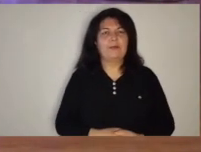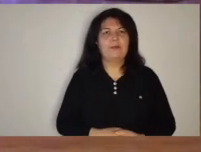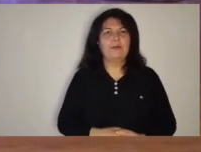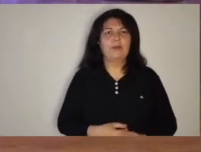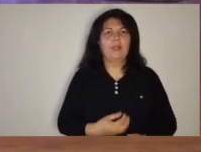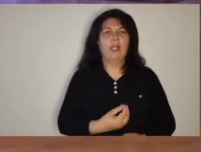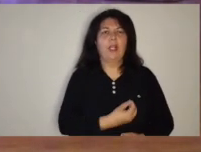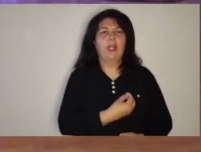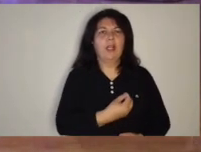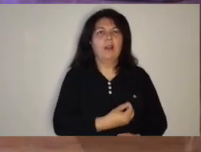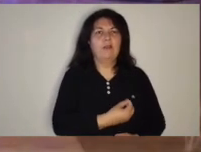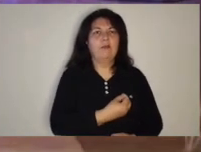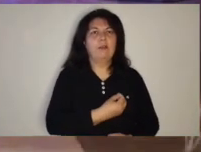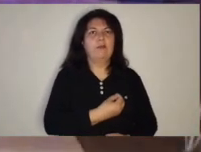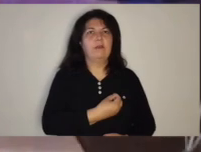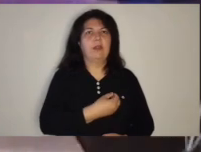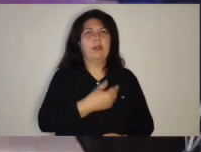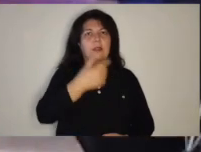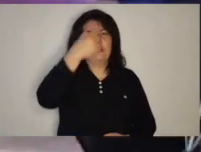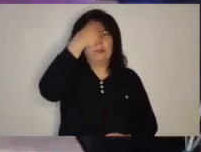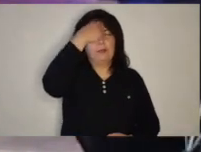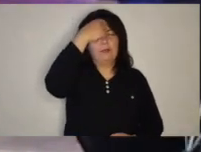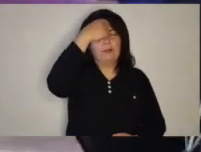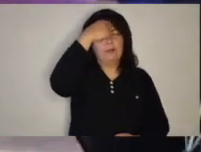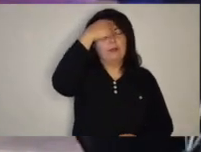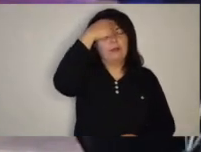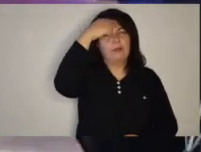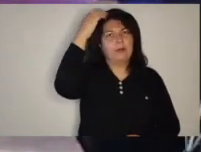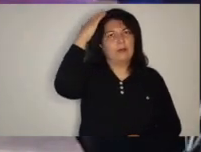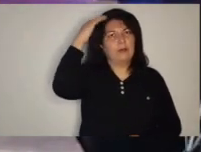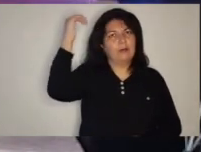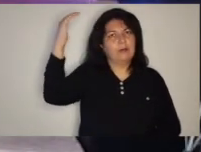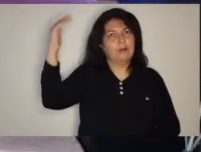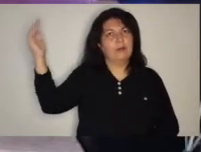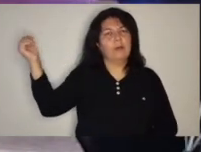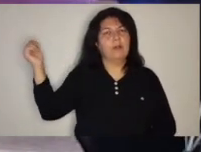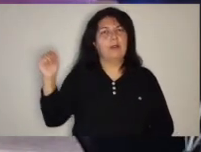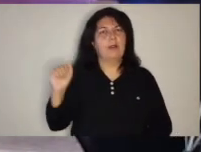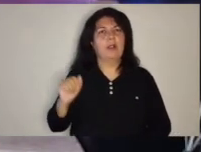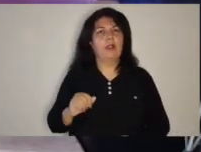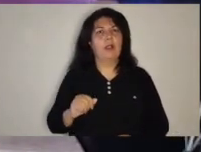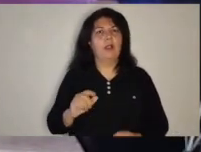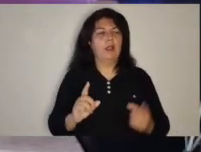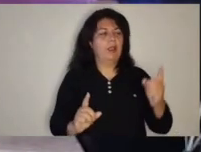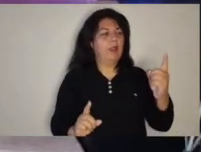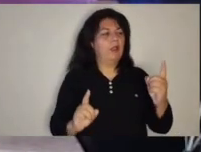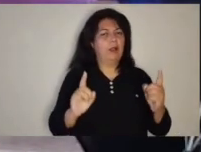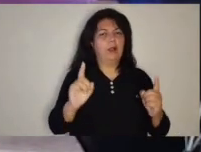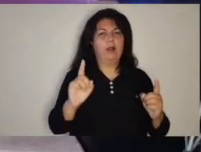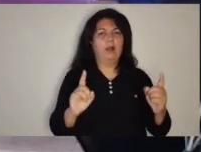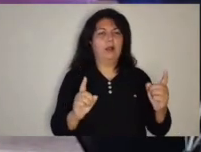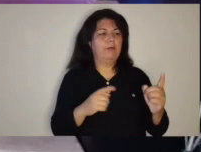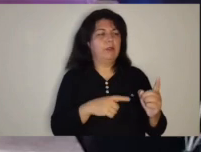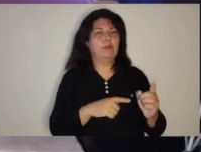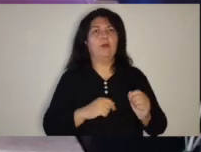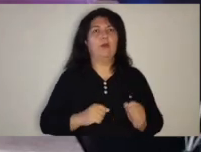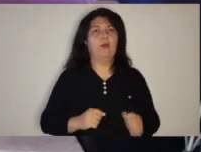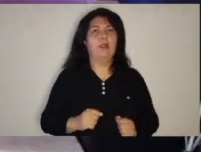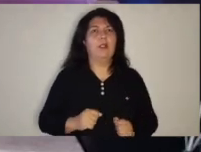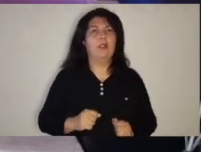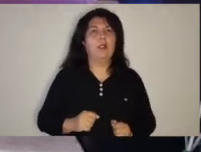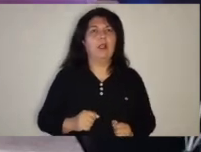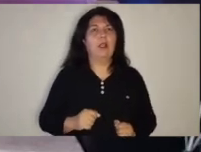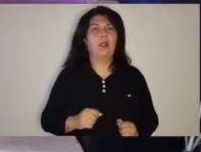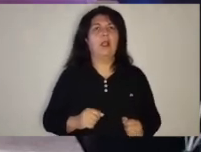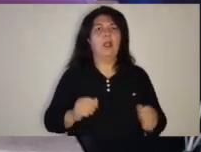alcançar corações sábios. Irmãos, viver com sabedoria é uma escolha. A gente viver de